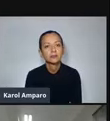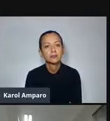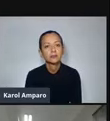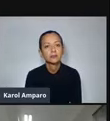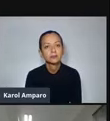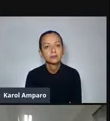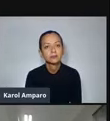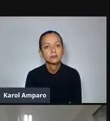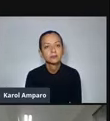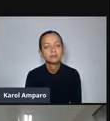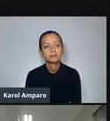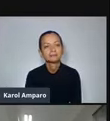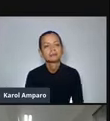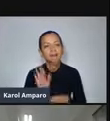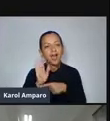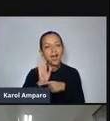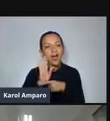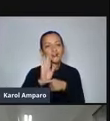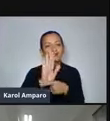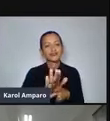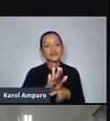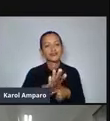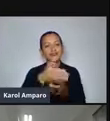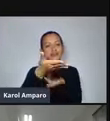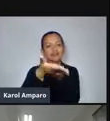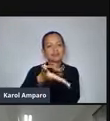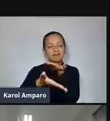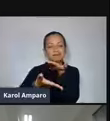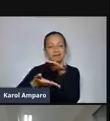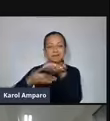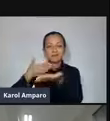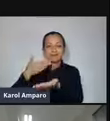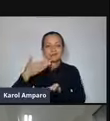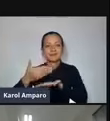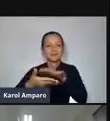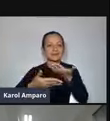Cooperação e caridade. Tudo isso dentro da filosofia que nós falamos.